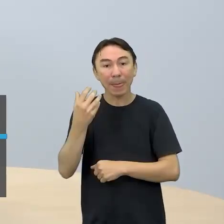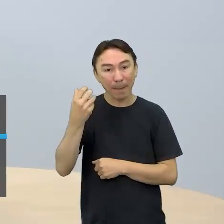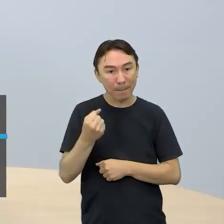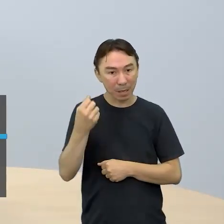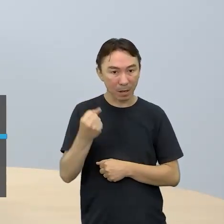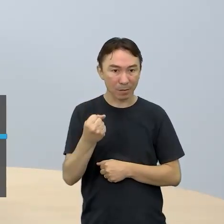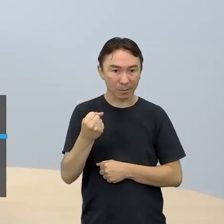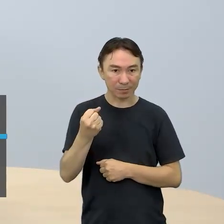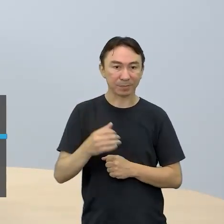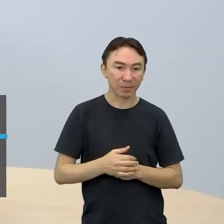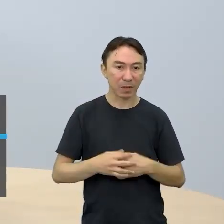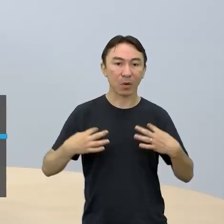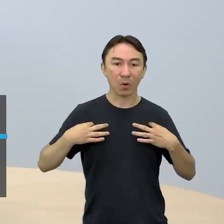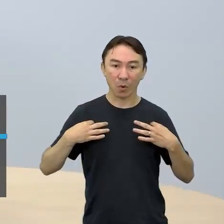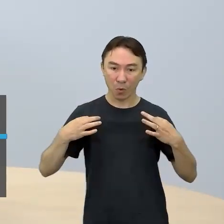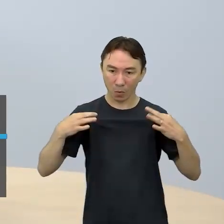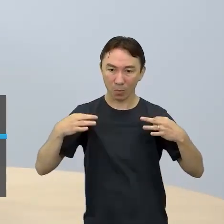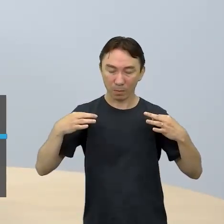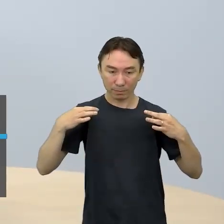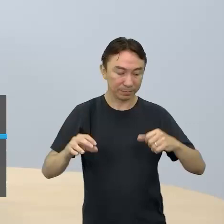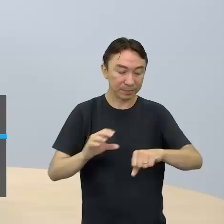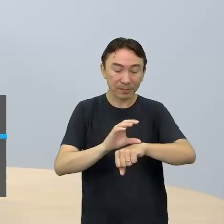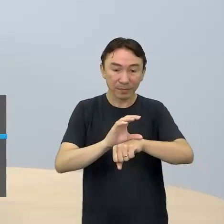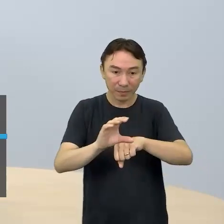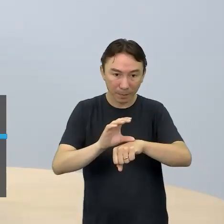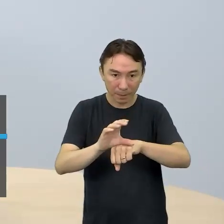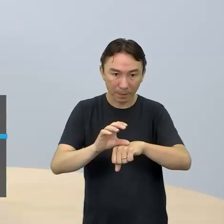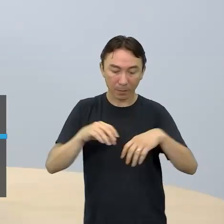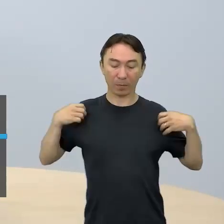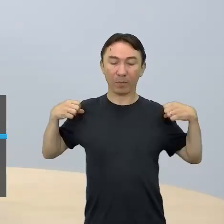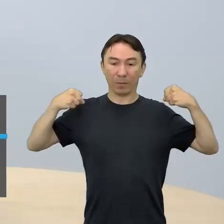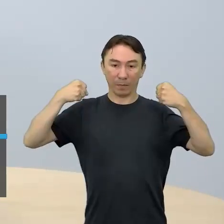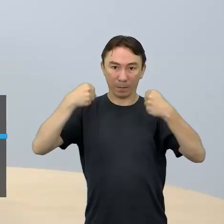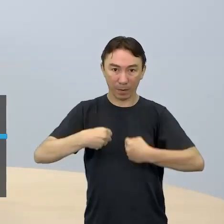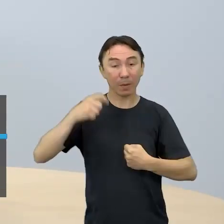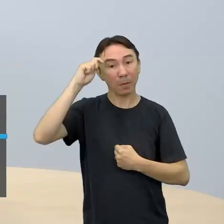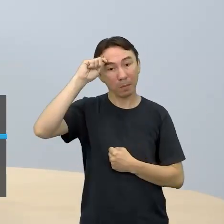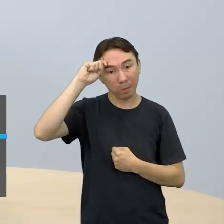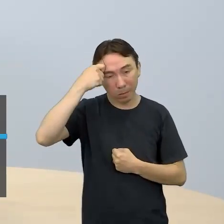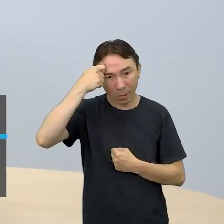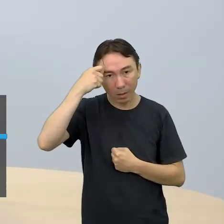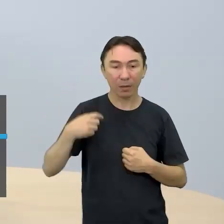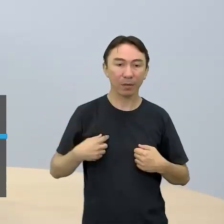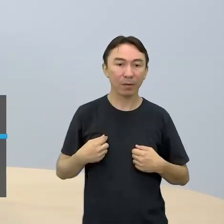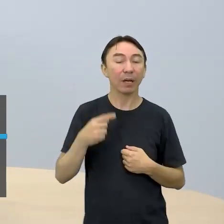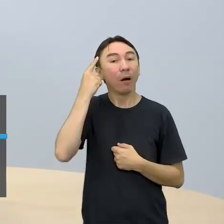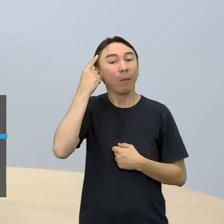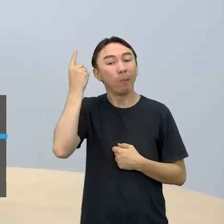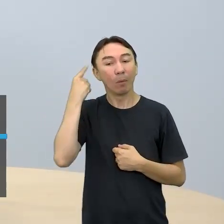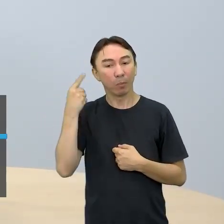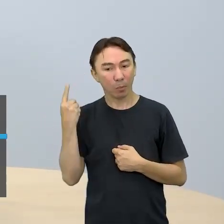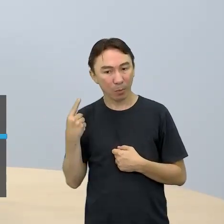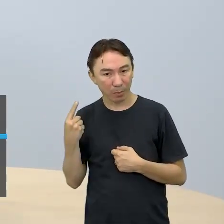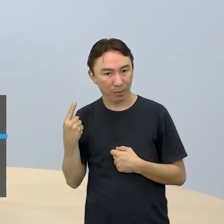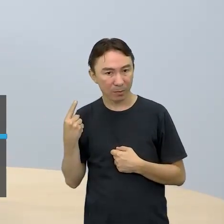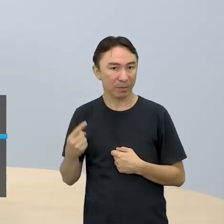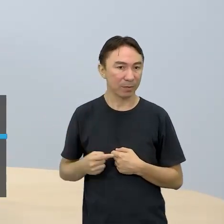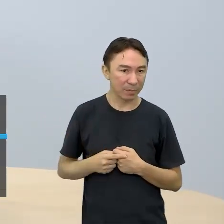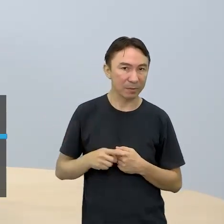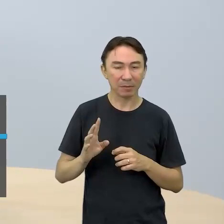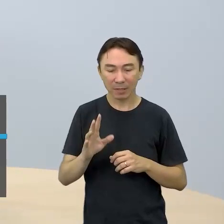estou trajando uma blusa cinza, um casaco preto, tenho cabelos cacheados, de